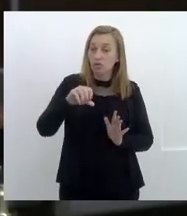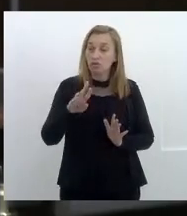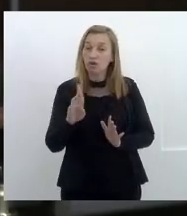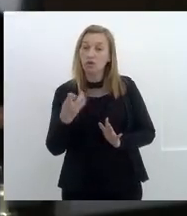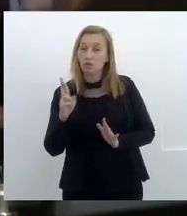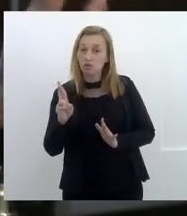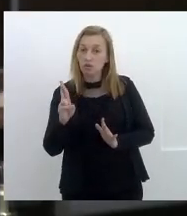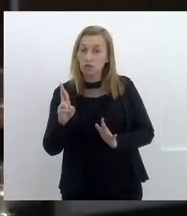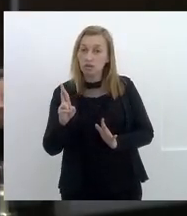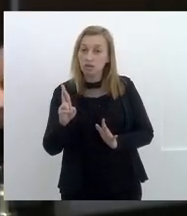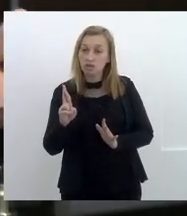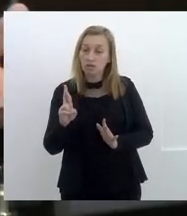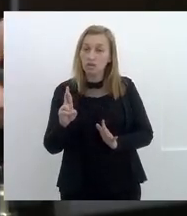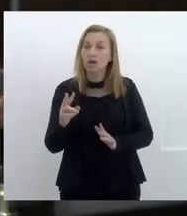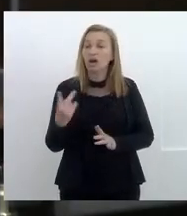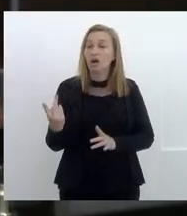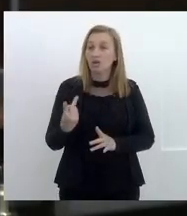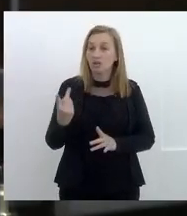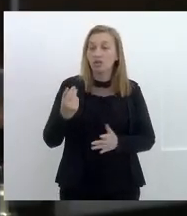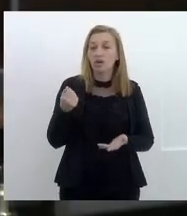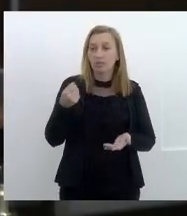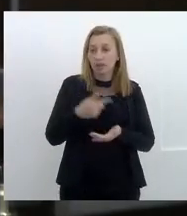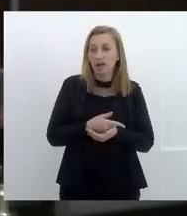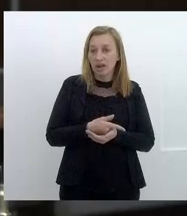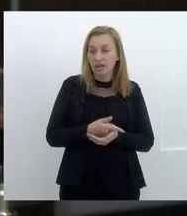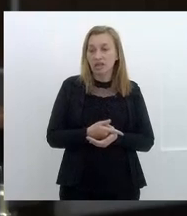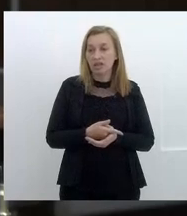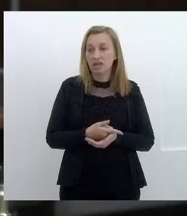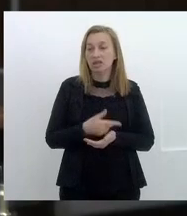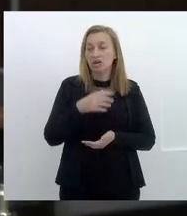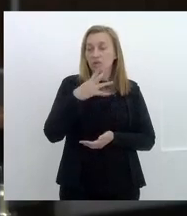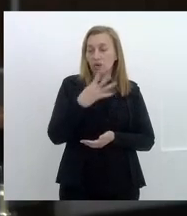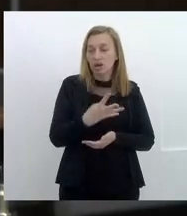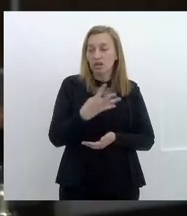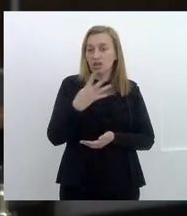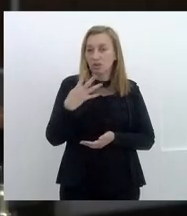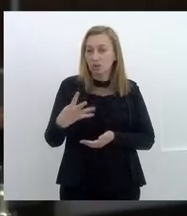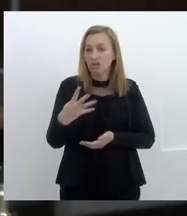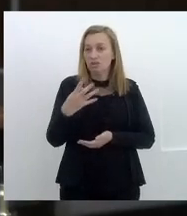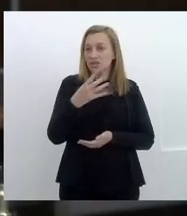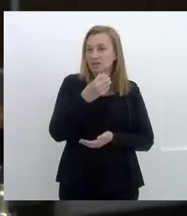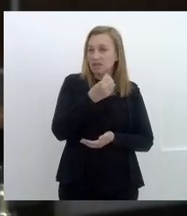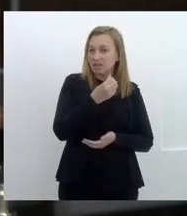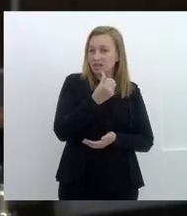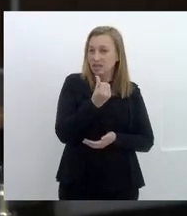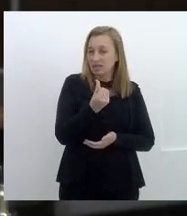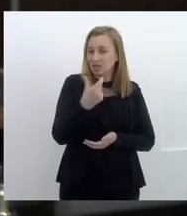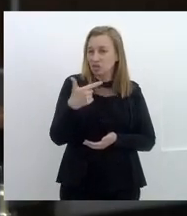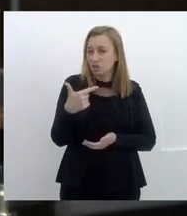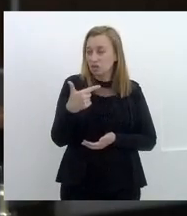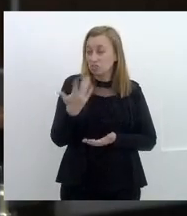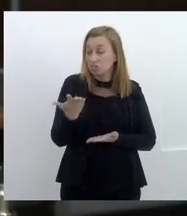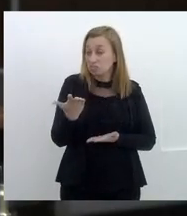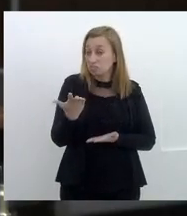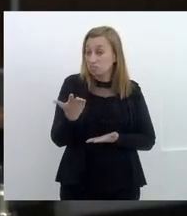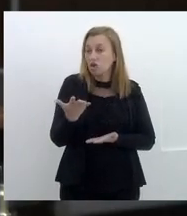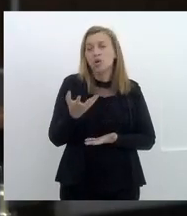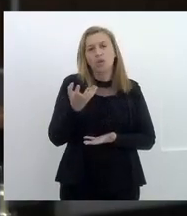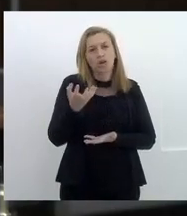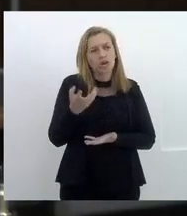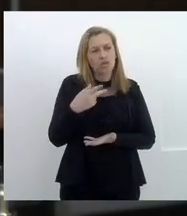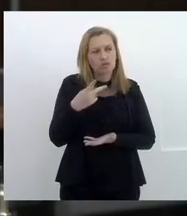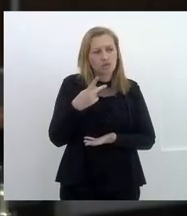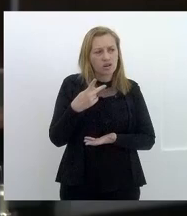inferior o valor que pagaria na casa dos Paulo de 4462 o ou seja então quero